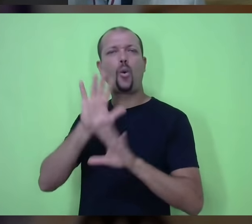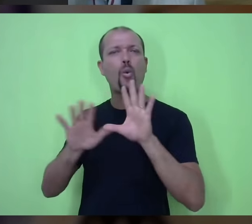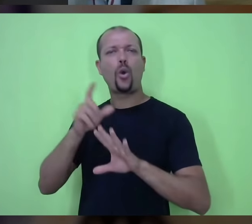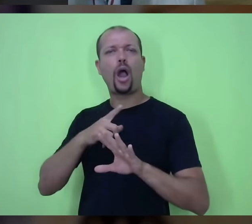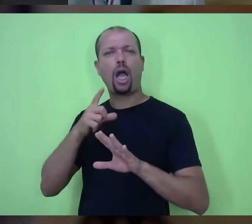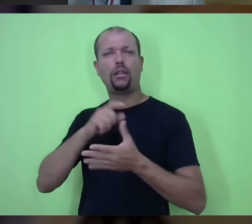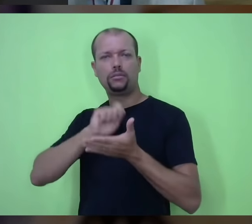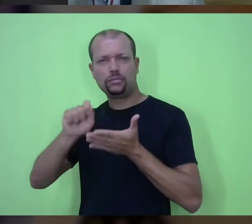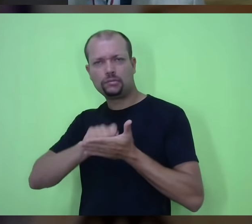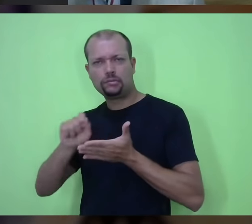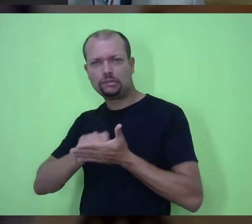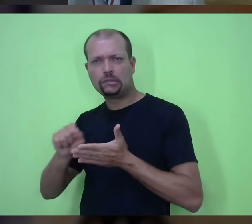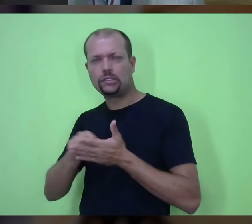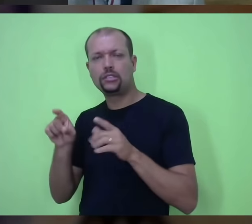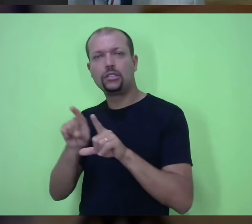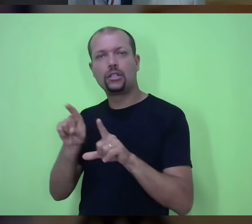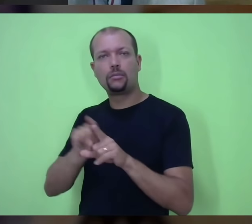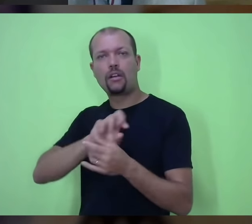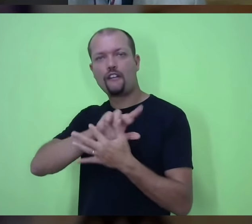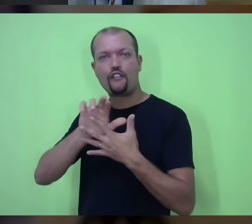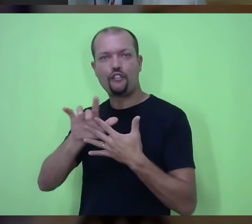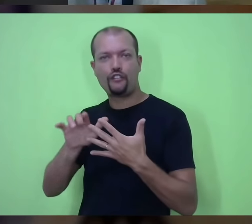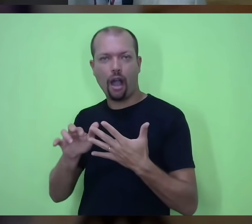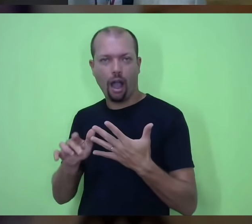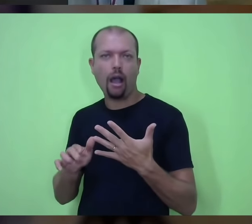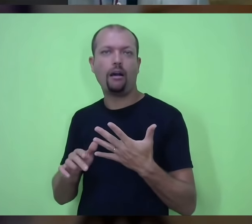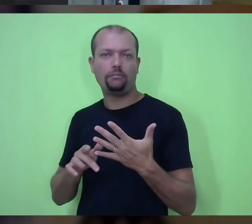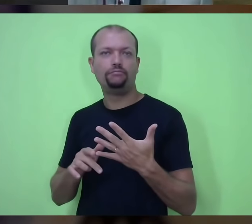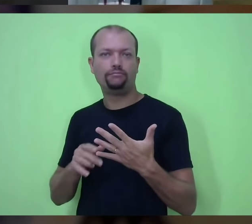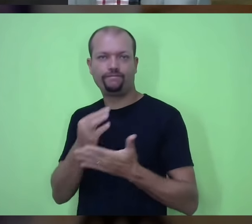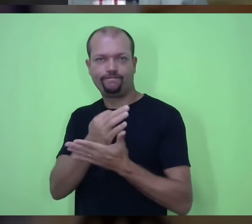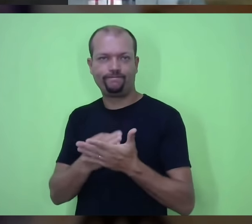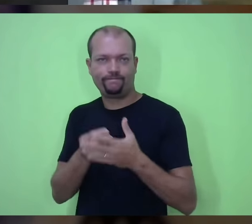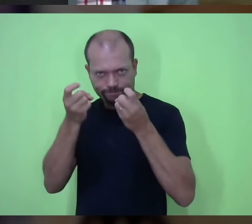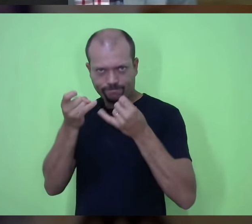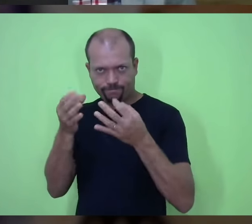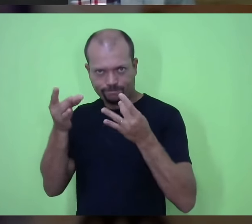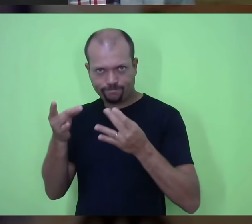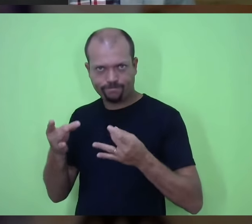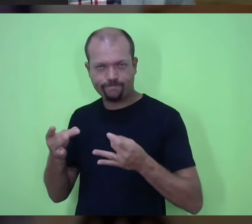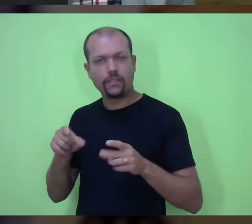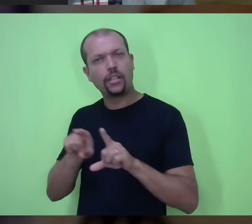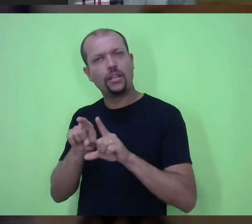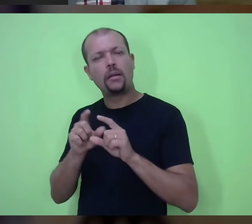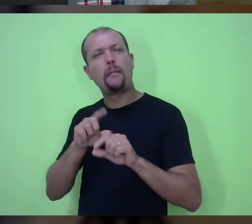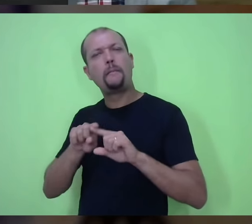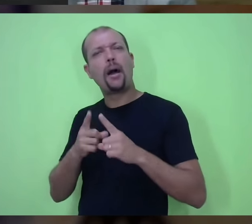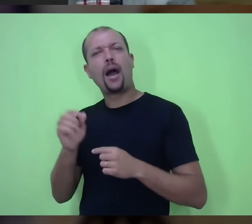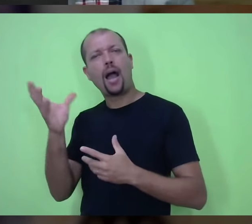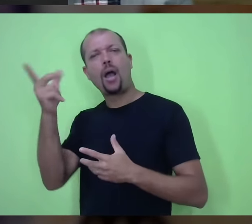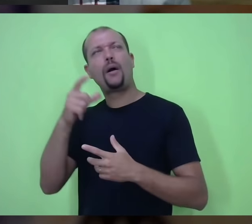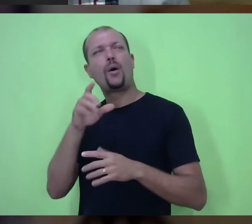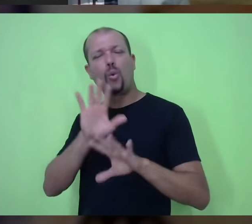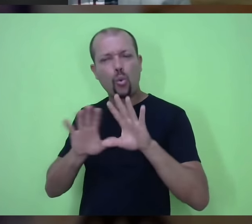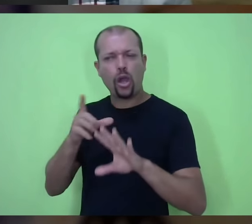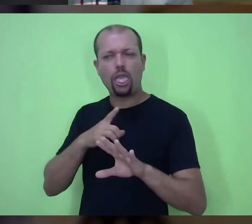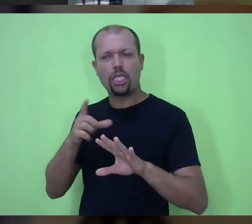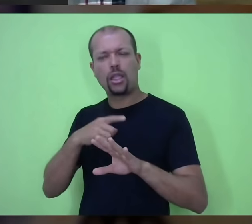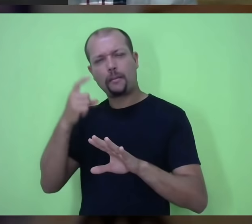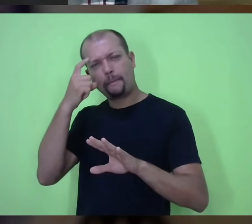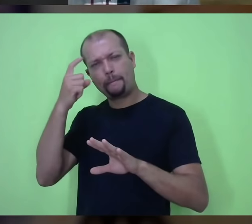né, sobre isso, apesar de ter várias citações sobre isso, mas muitas vezes a gente vê o cuidado de Ellen White trabalhar